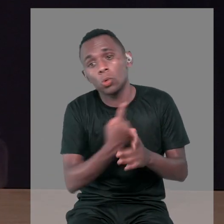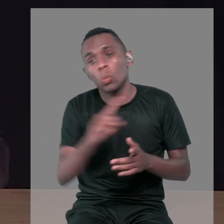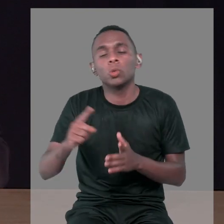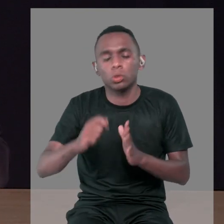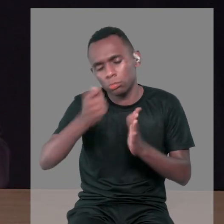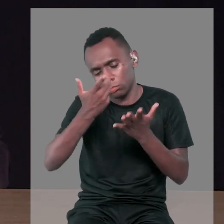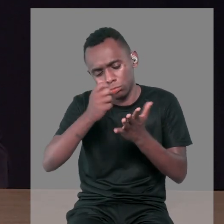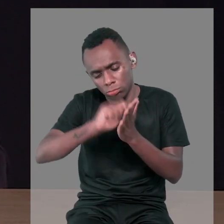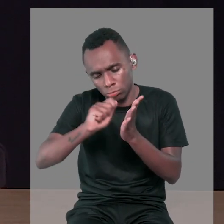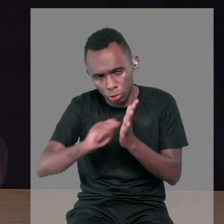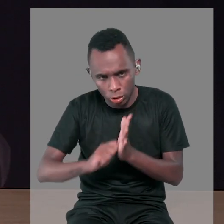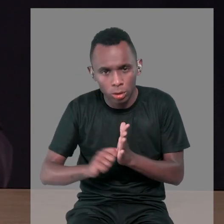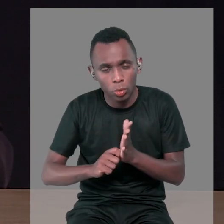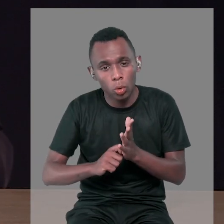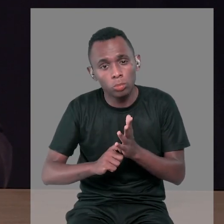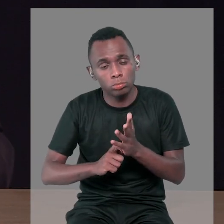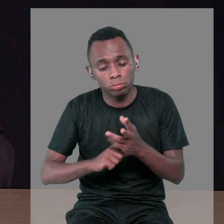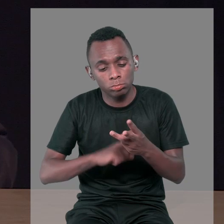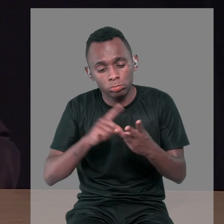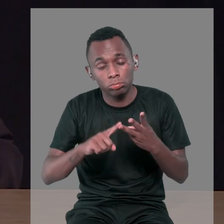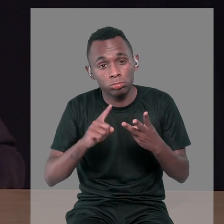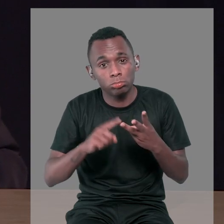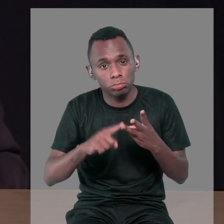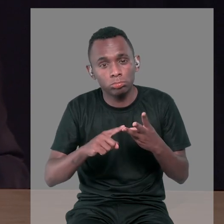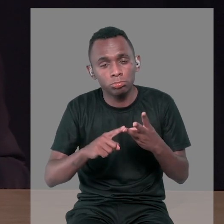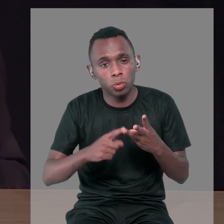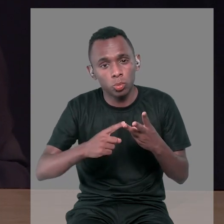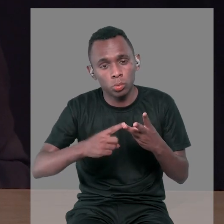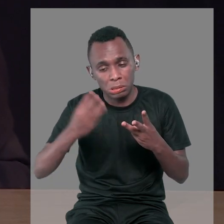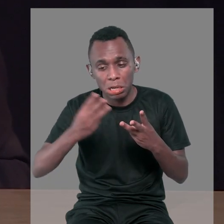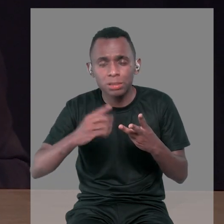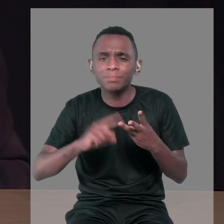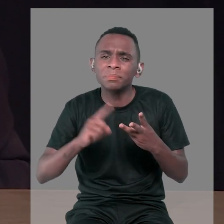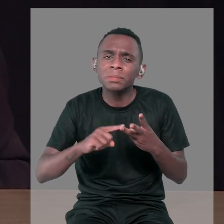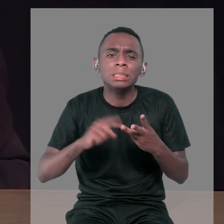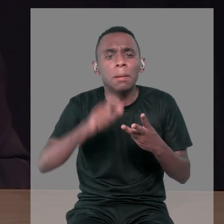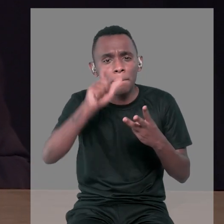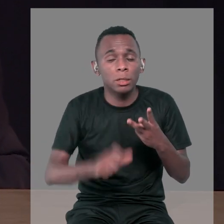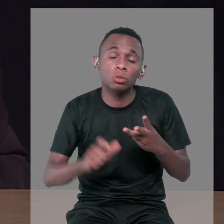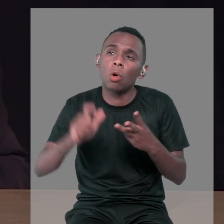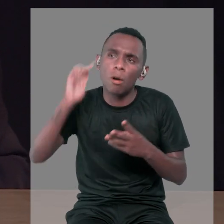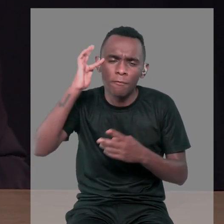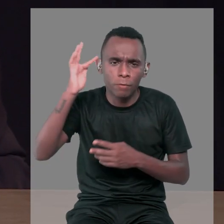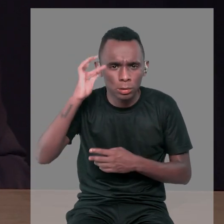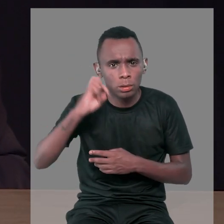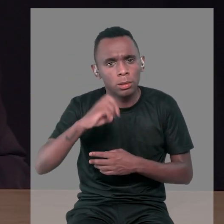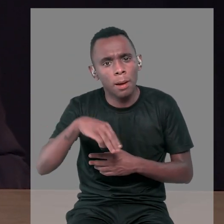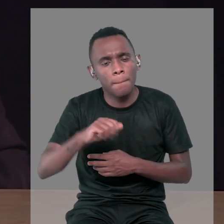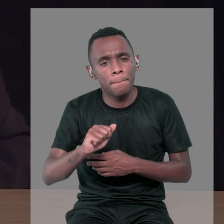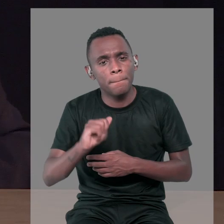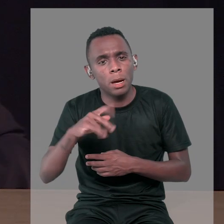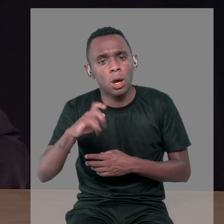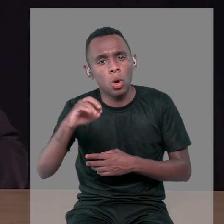ele, que é Walser. Walser é um pensador, Michael Walzer, um pensador americano, vivo,